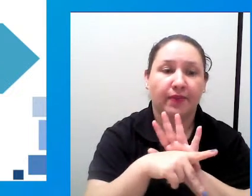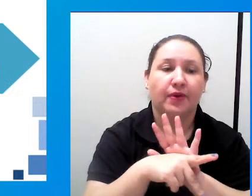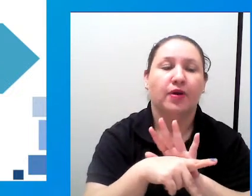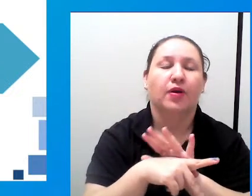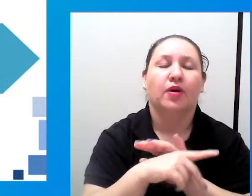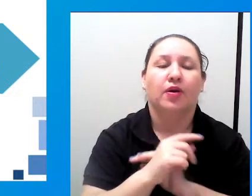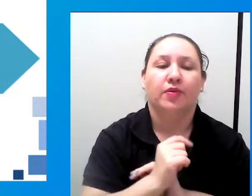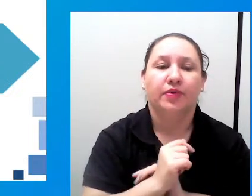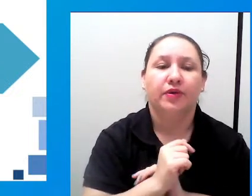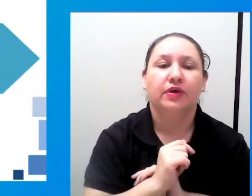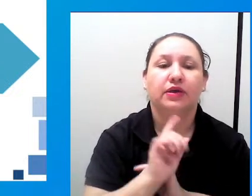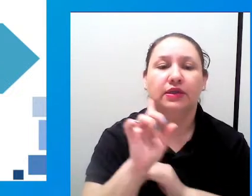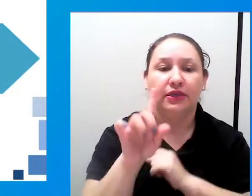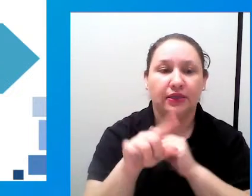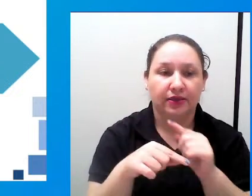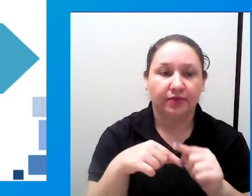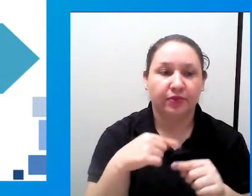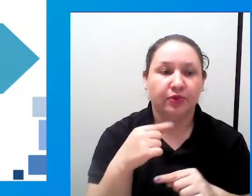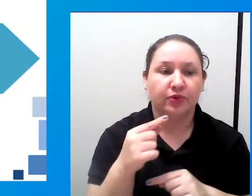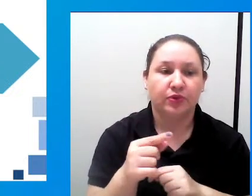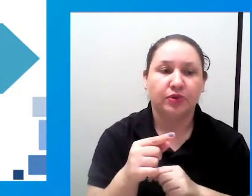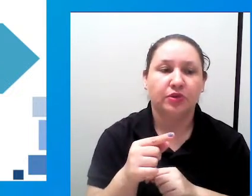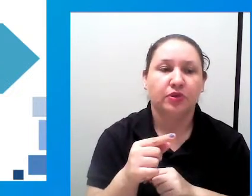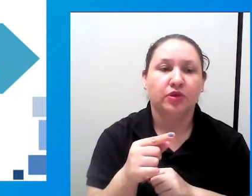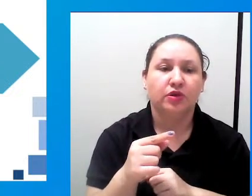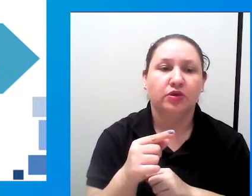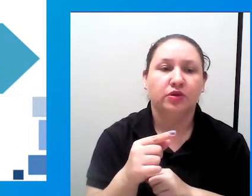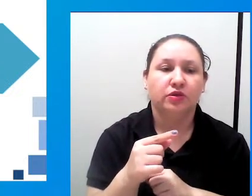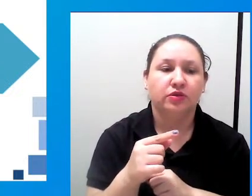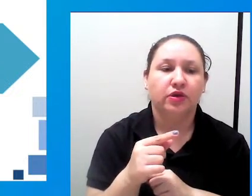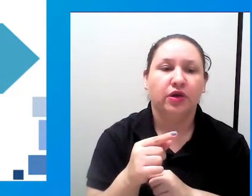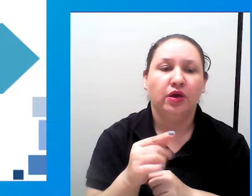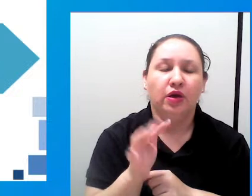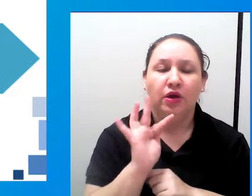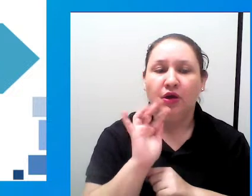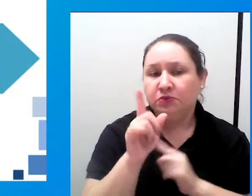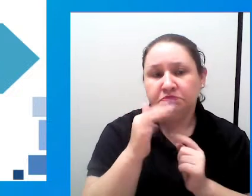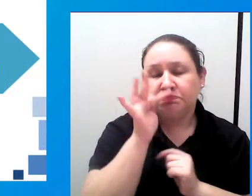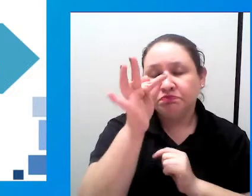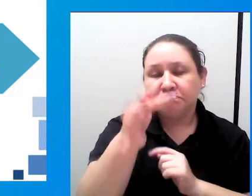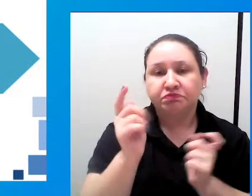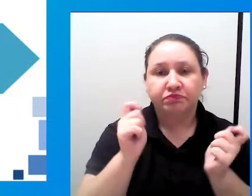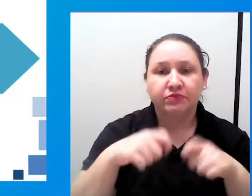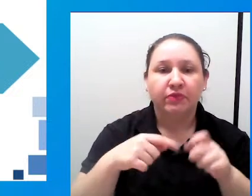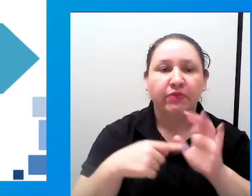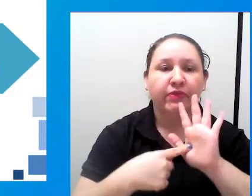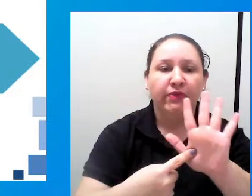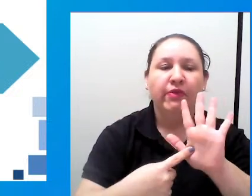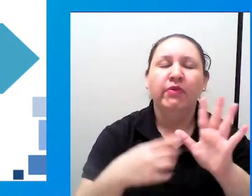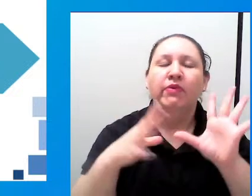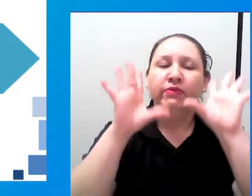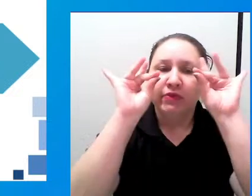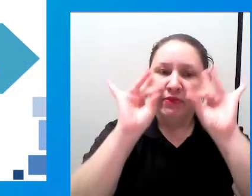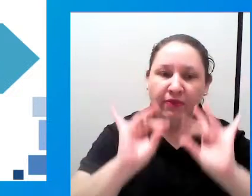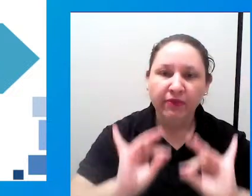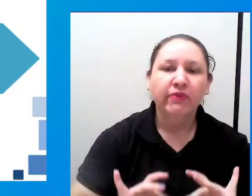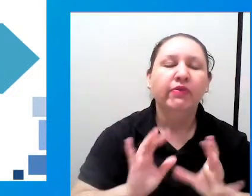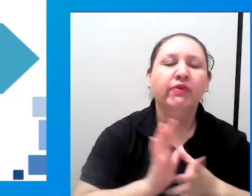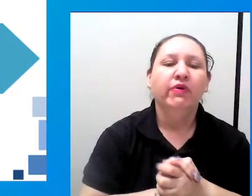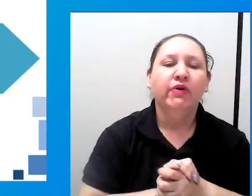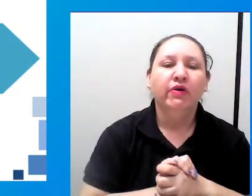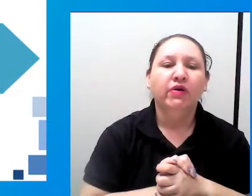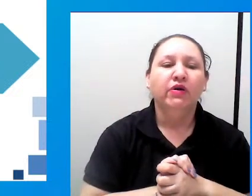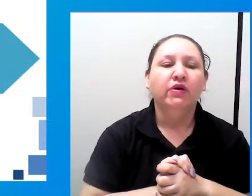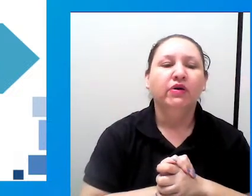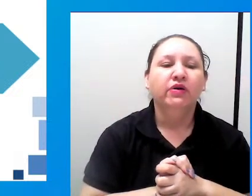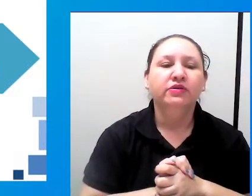integradores. Depois, em um outro momento que eu tiver mais tempo, eu posso apresentar como é que foi isso, mas, na verdade, a gente reunia as disciplinas, né? E aí, para